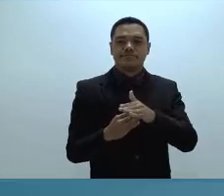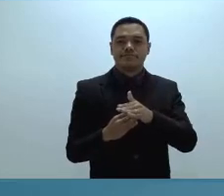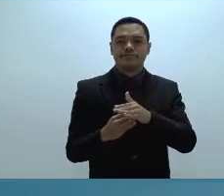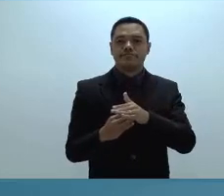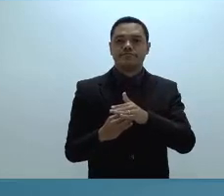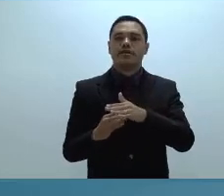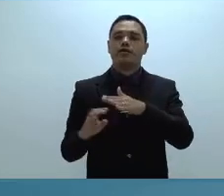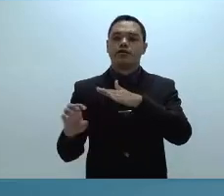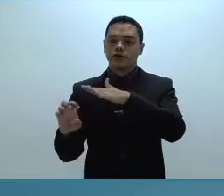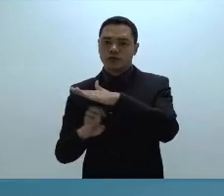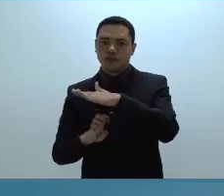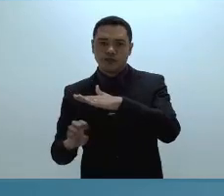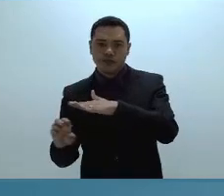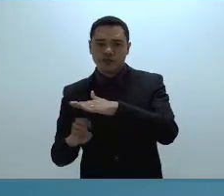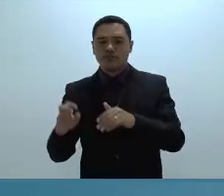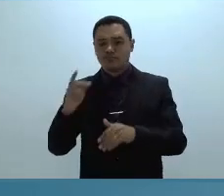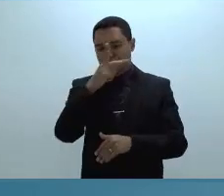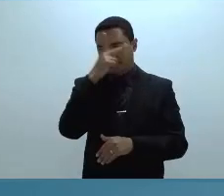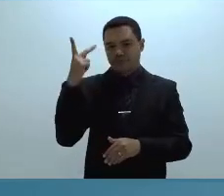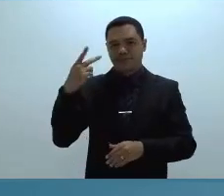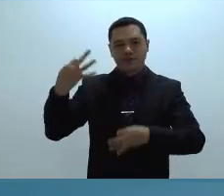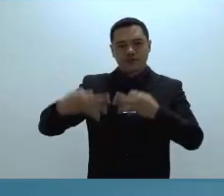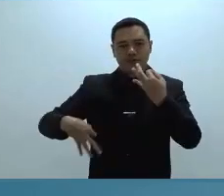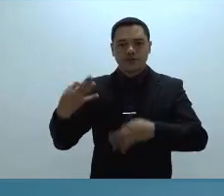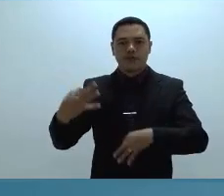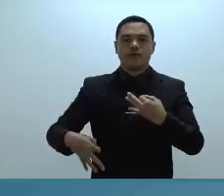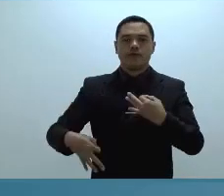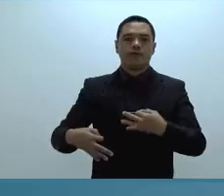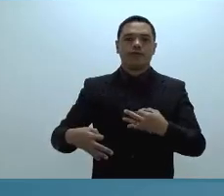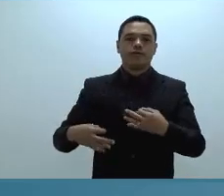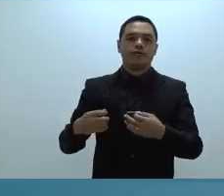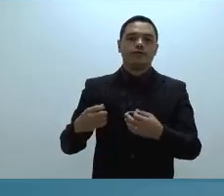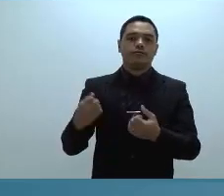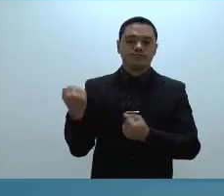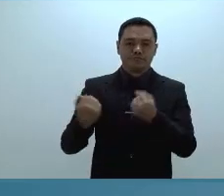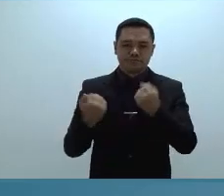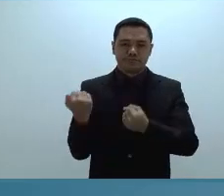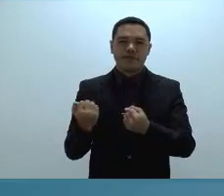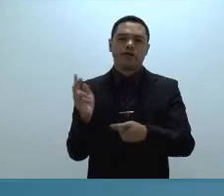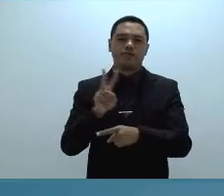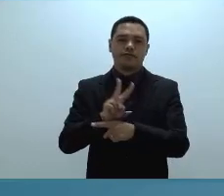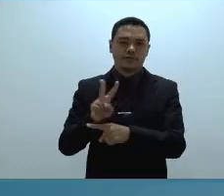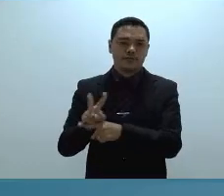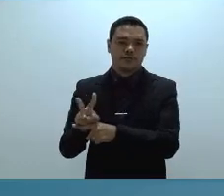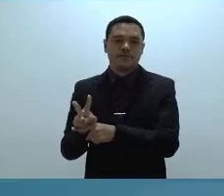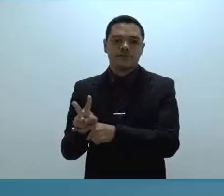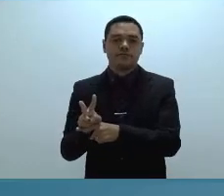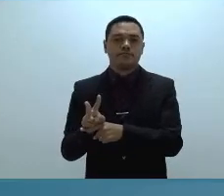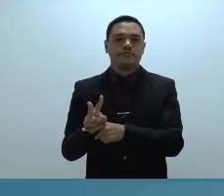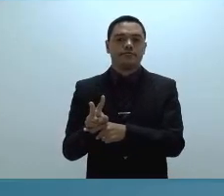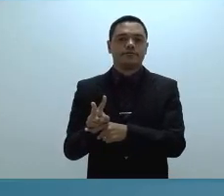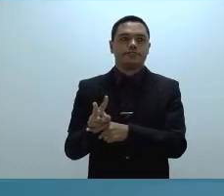privado, prestadora de serviço público de transporte concedido e fiscalizado por agência